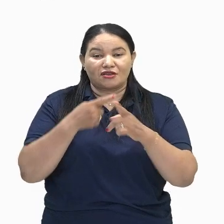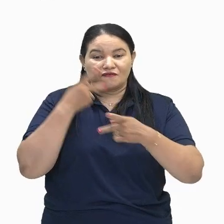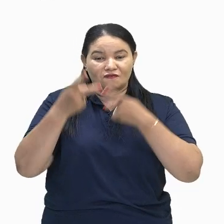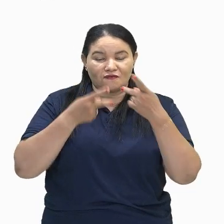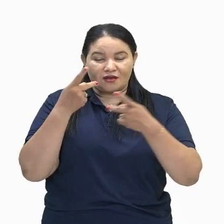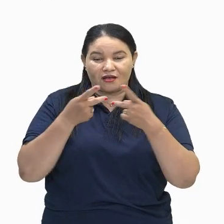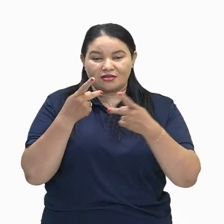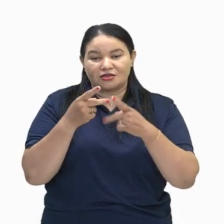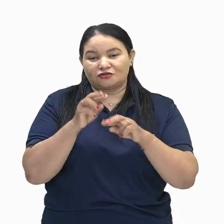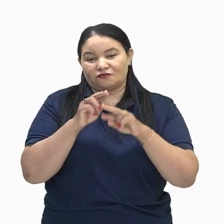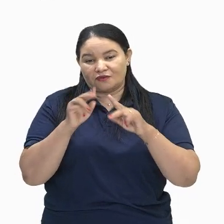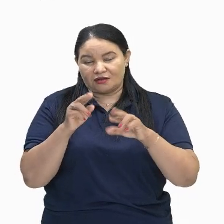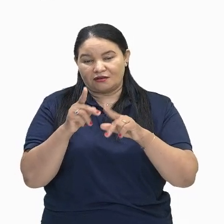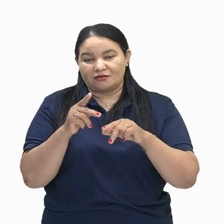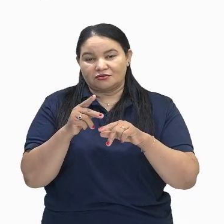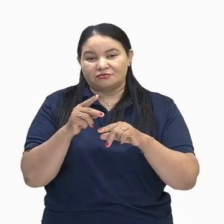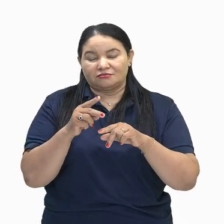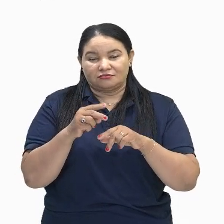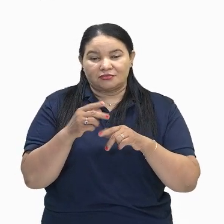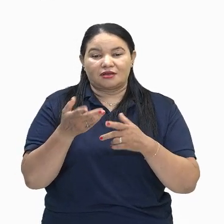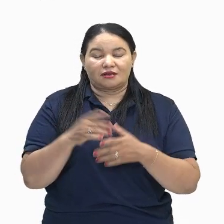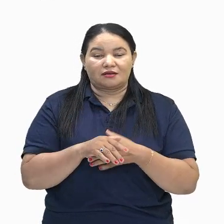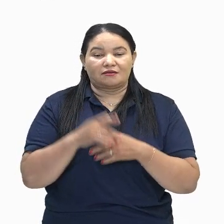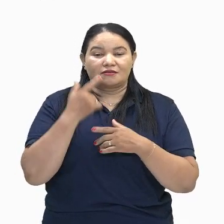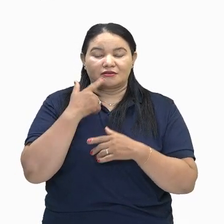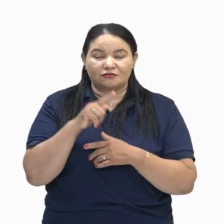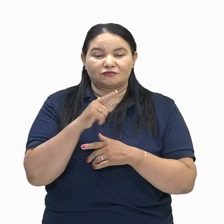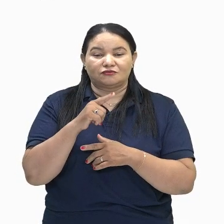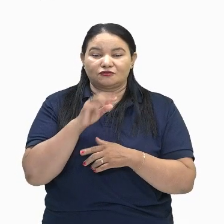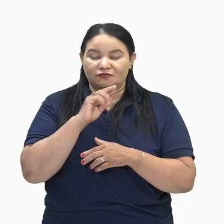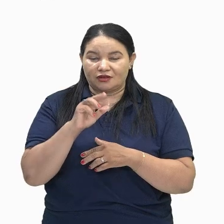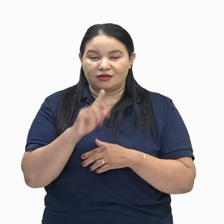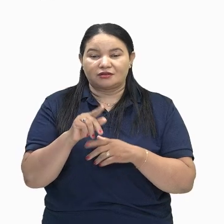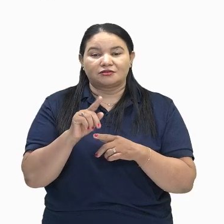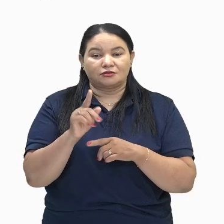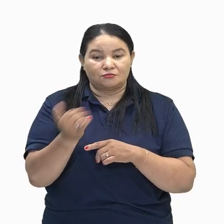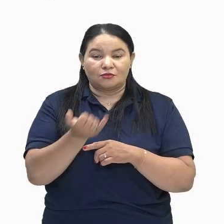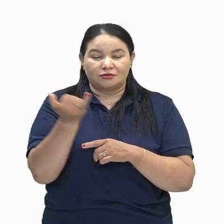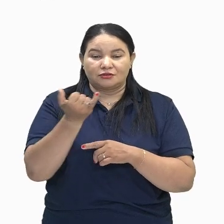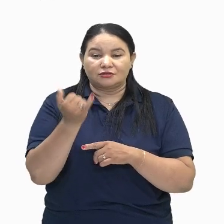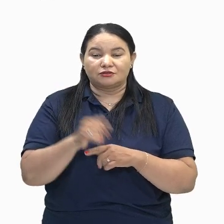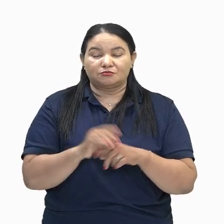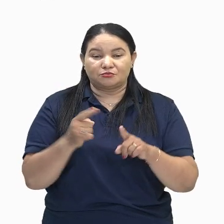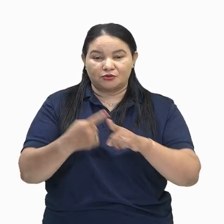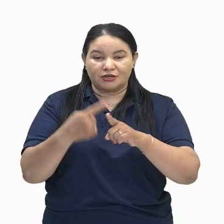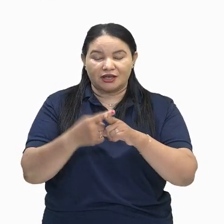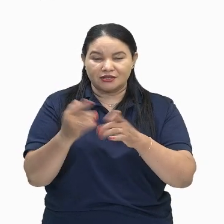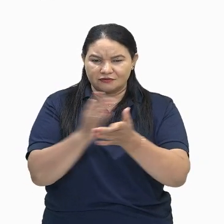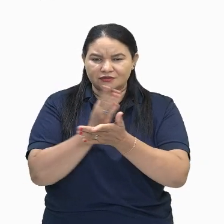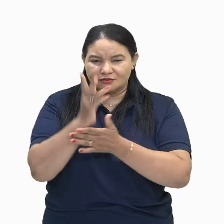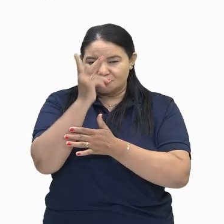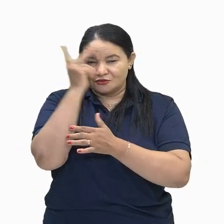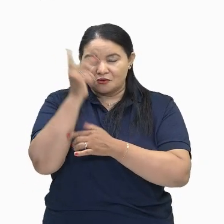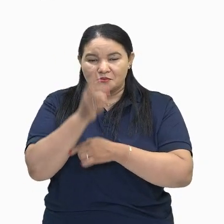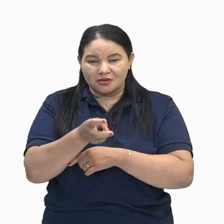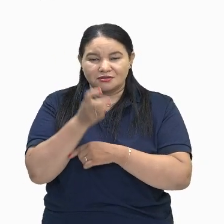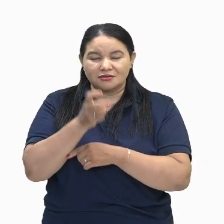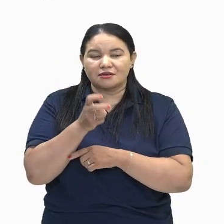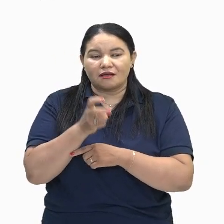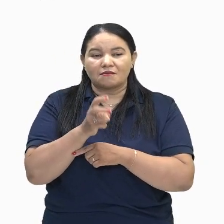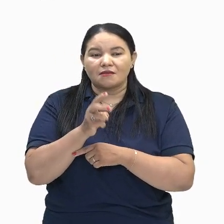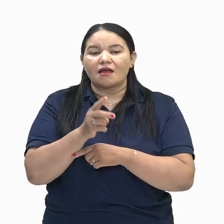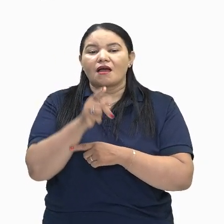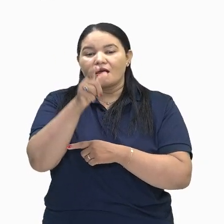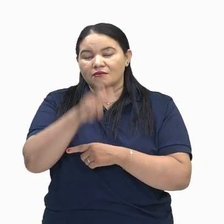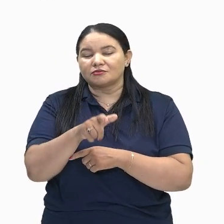diferente. Então, é importante a gente observar isso, né? Porque às vezes a pessoa percebe que ela fala diferente